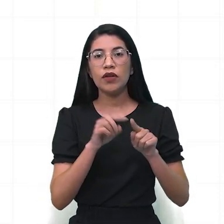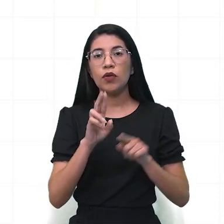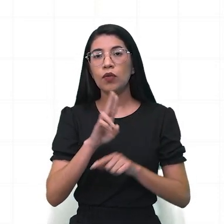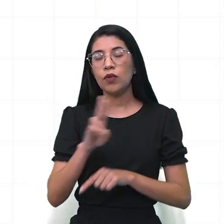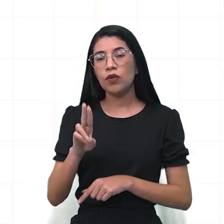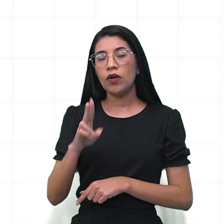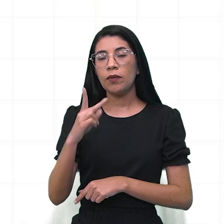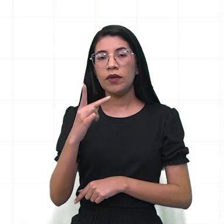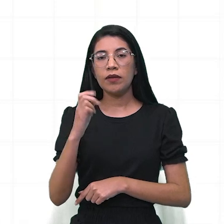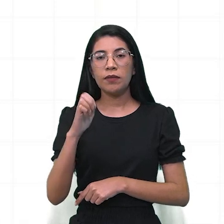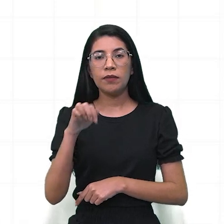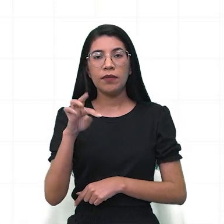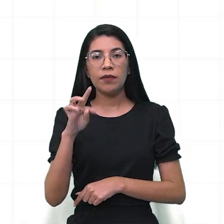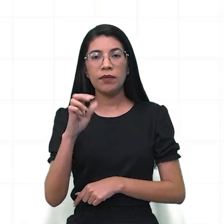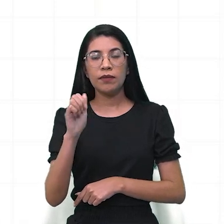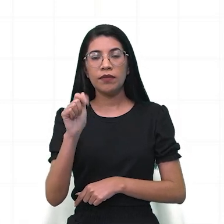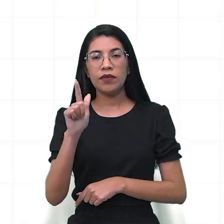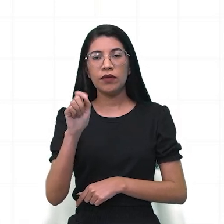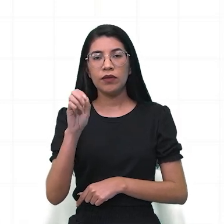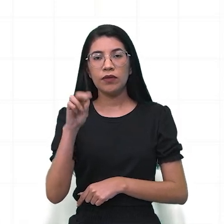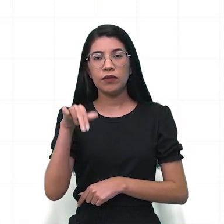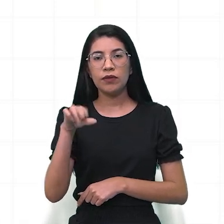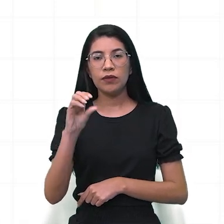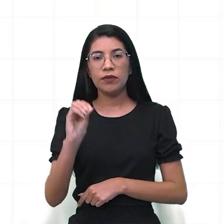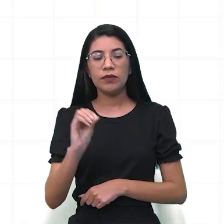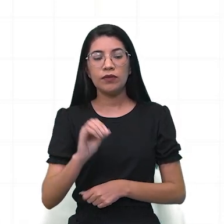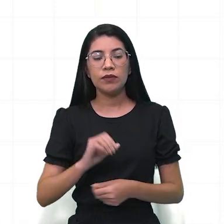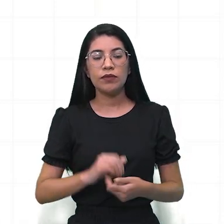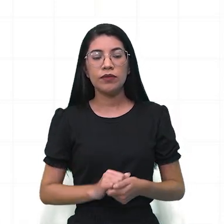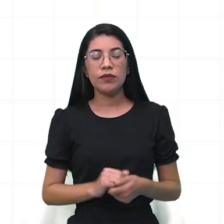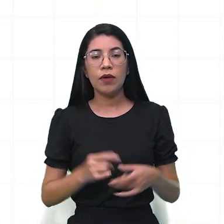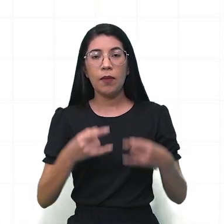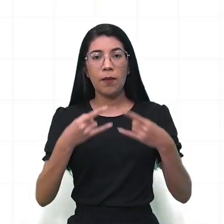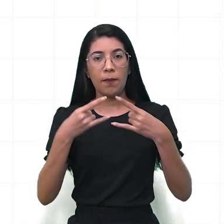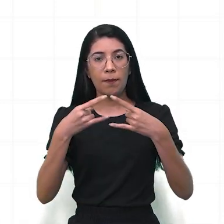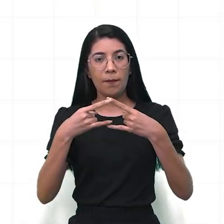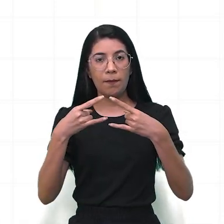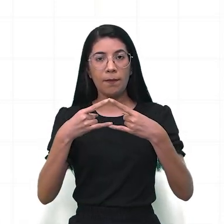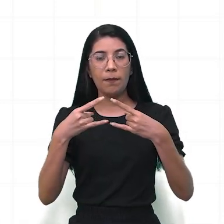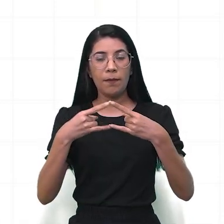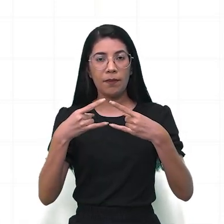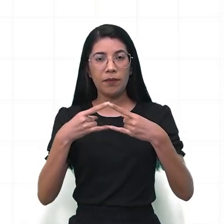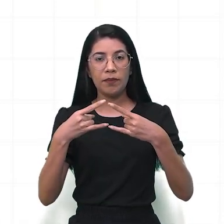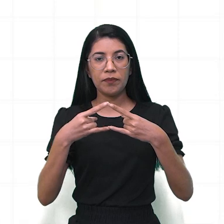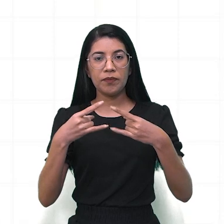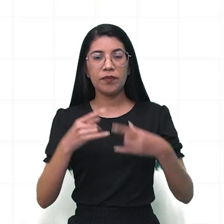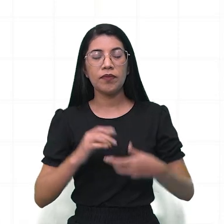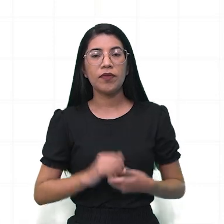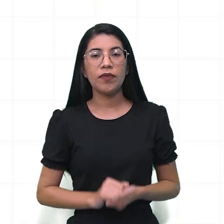conhecido como pentágono. Ó, pentágono, né?